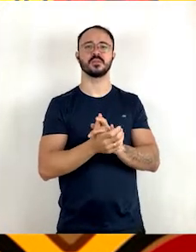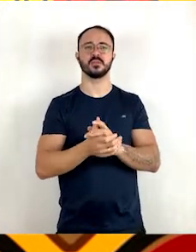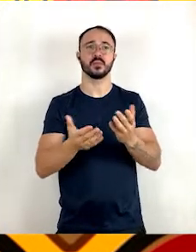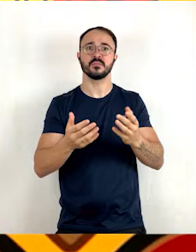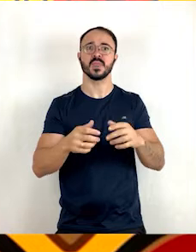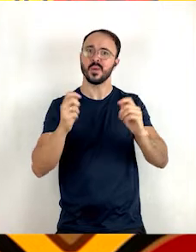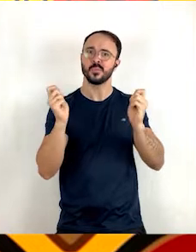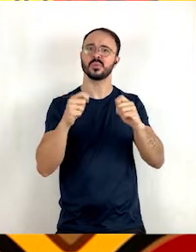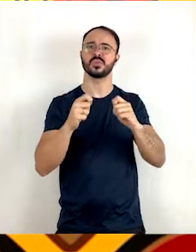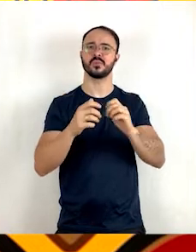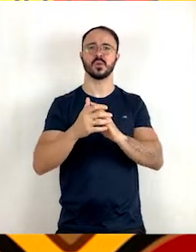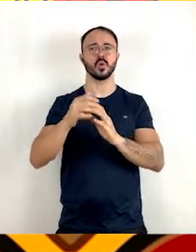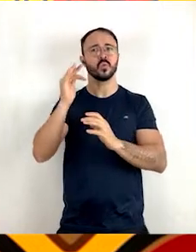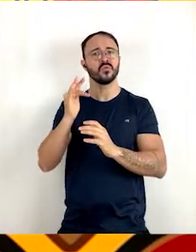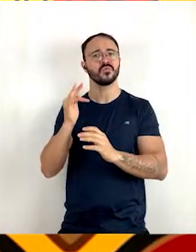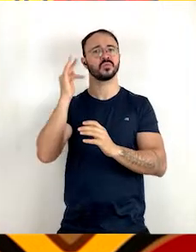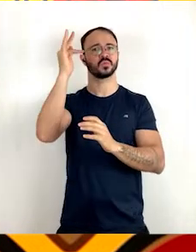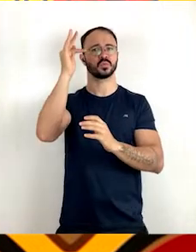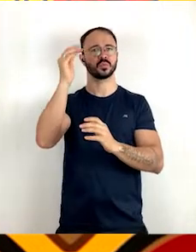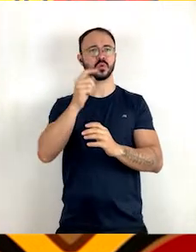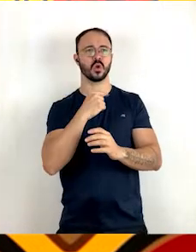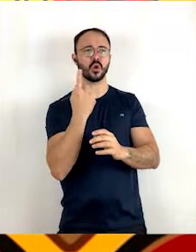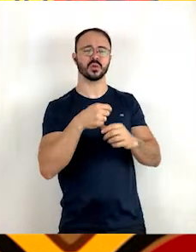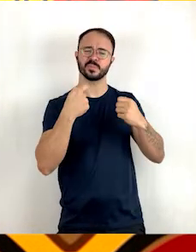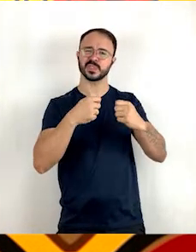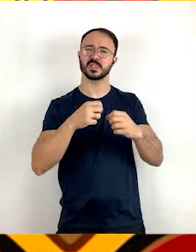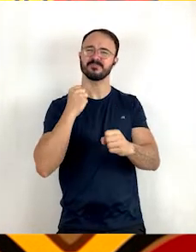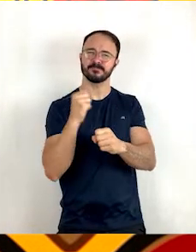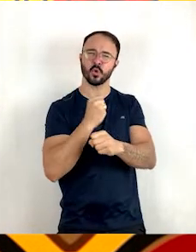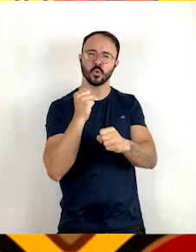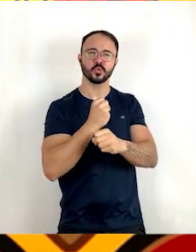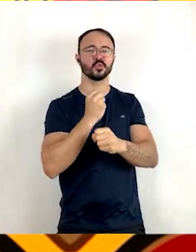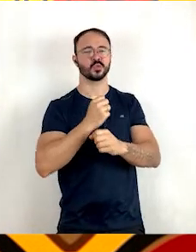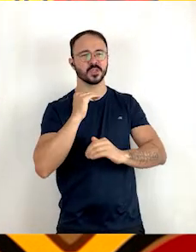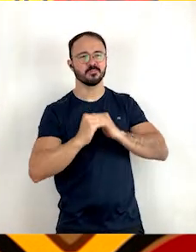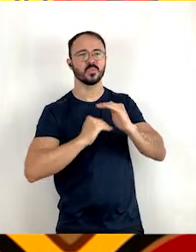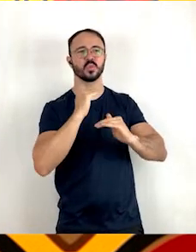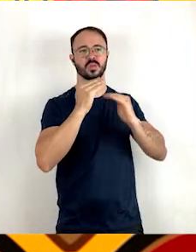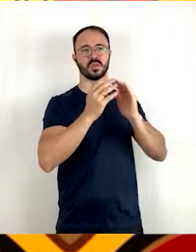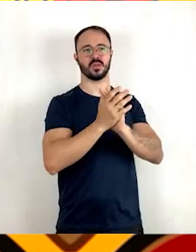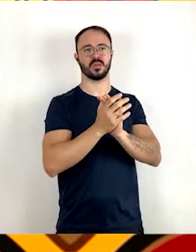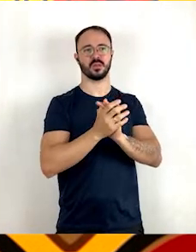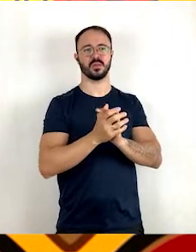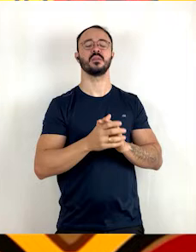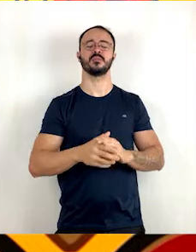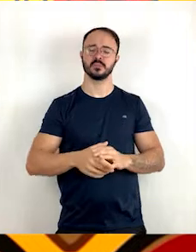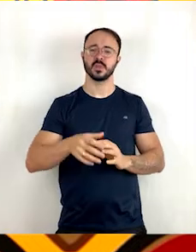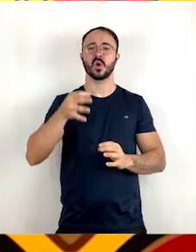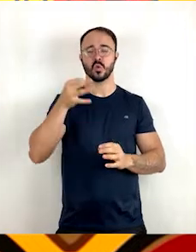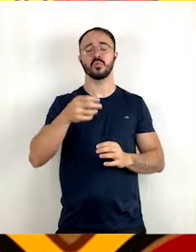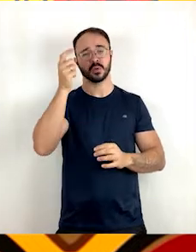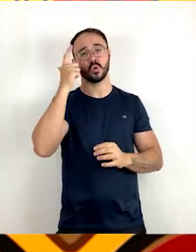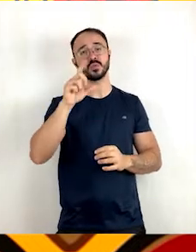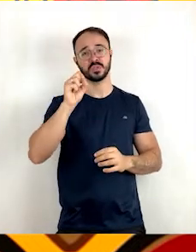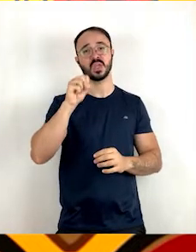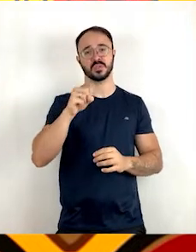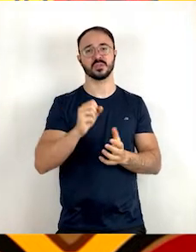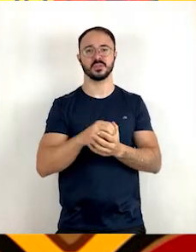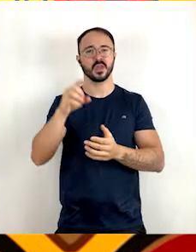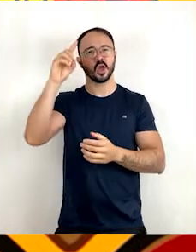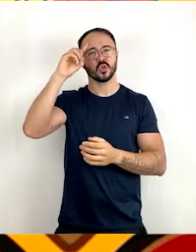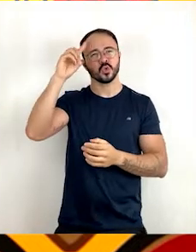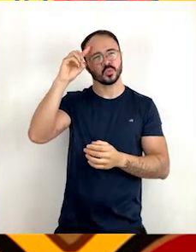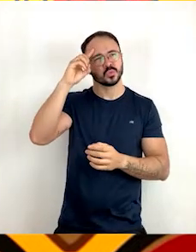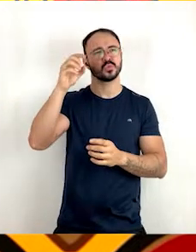possibilidades falar de um futuro que nós precisamos construir não é uma impossibilidade mas é algo que nós precisamos